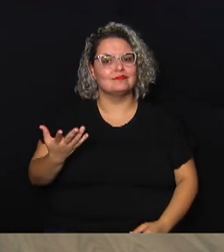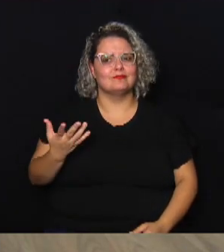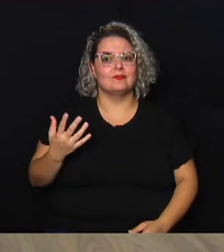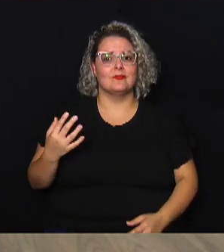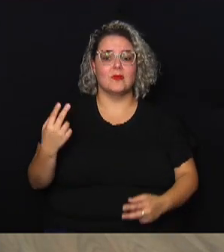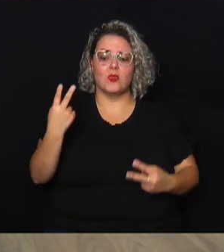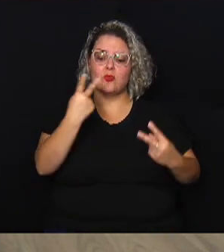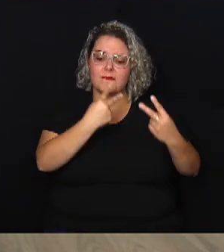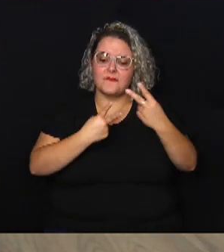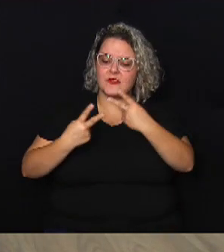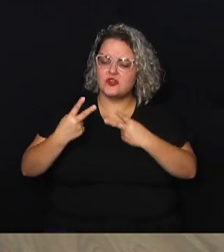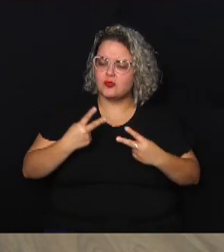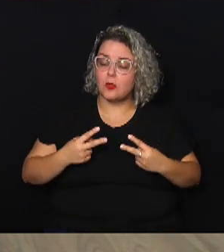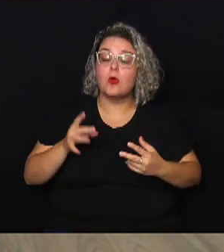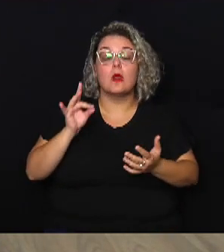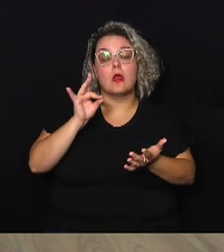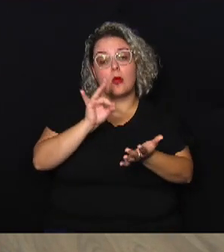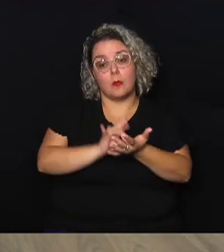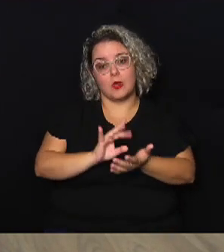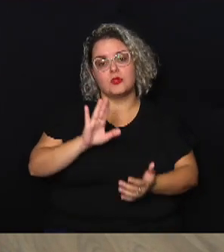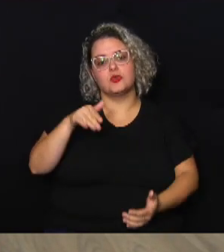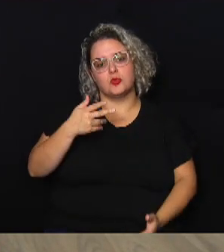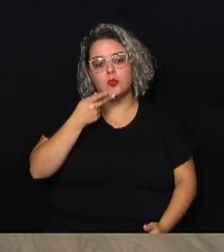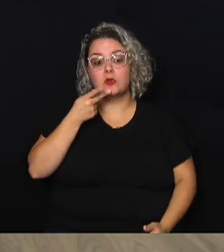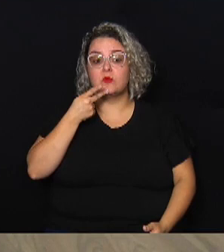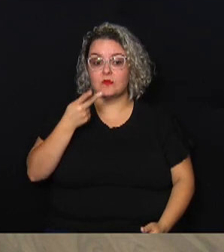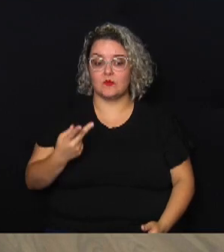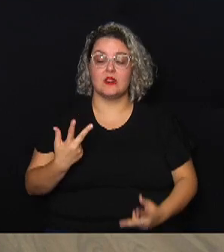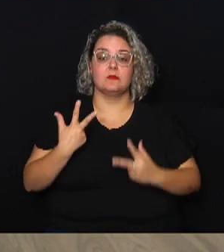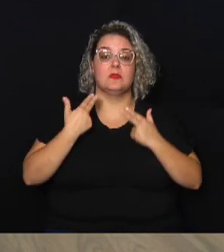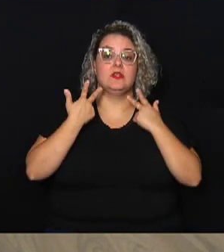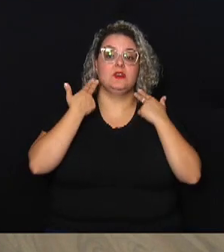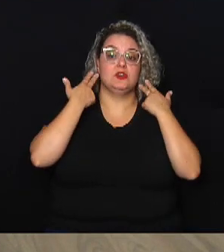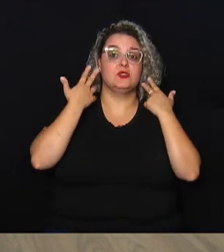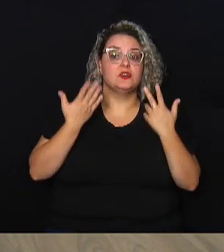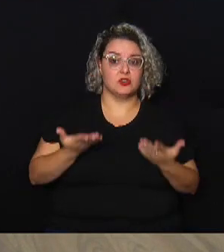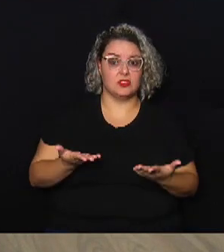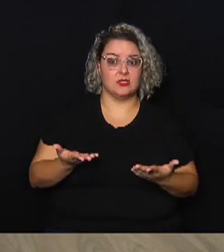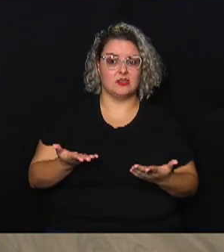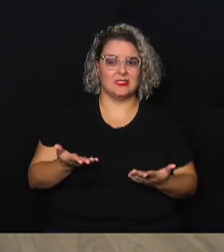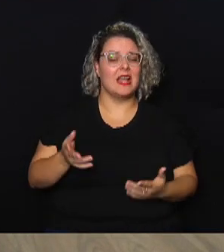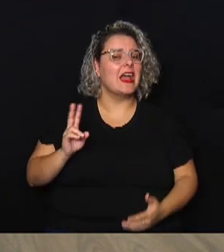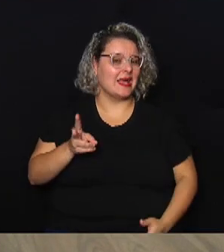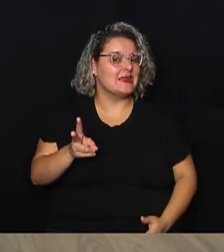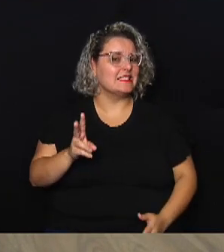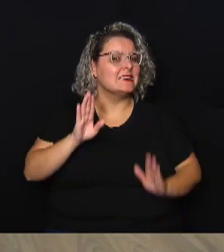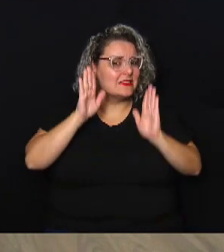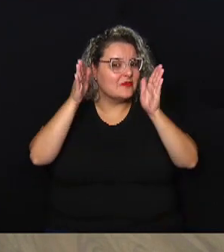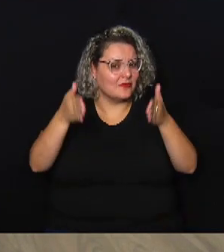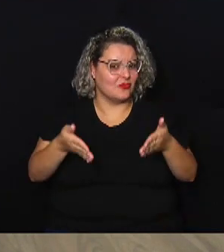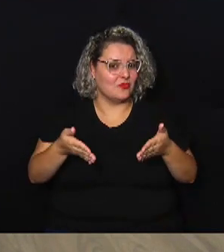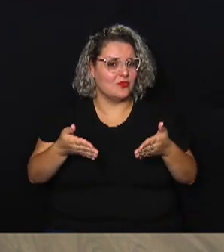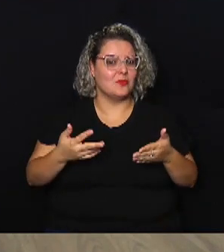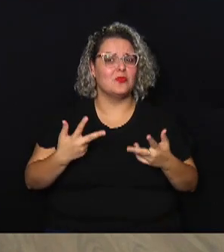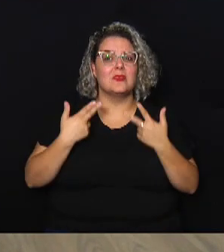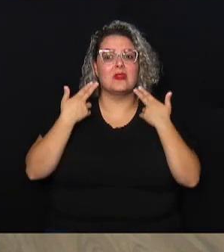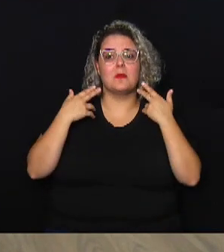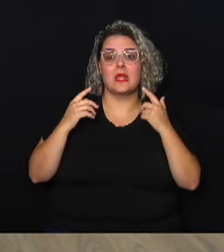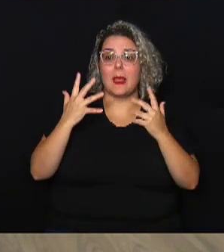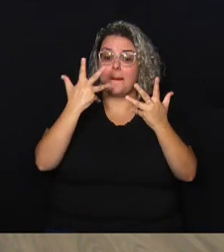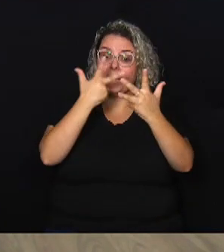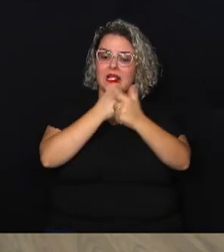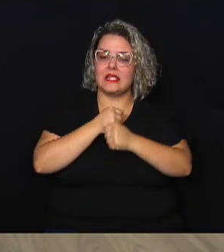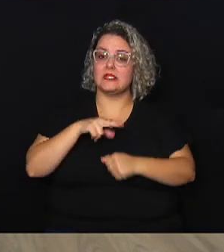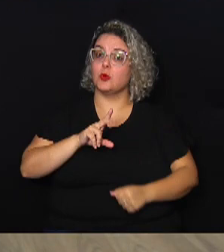estética. Realmente, quando a gente fala de cirurgia plástica, é sempre voltado para a estética ou não? A